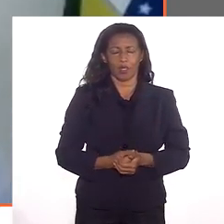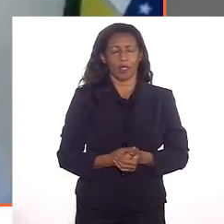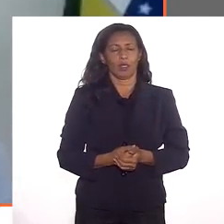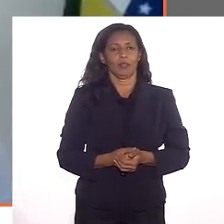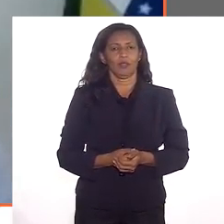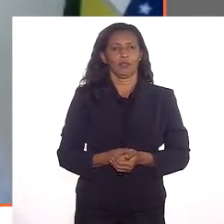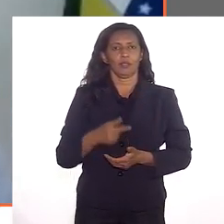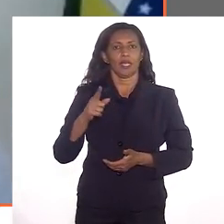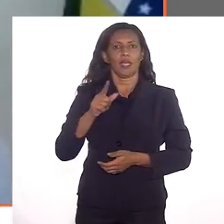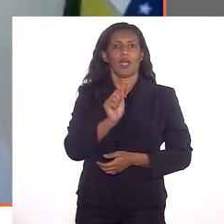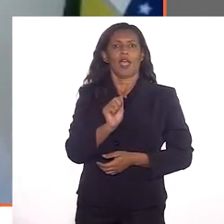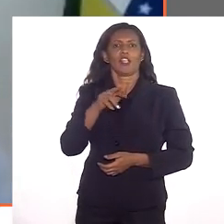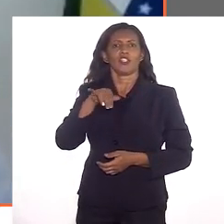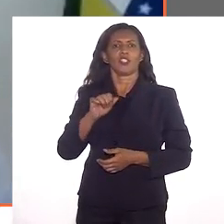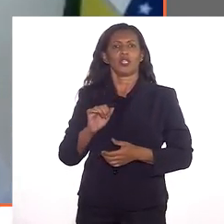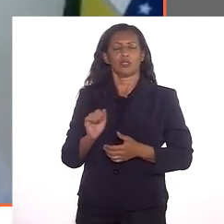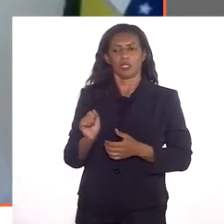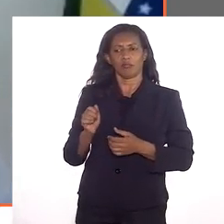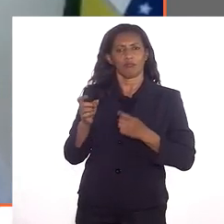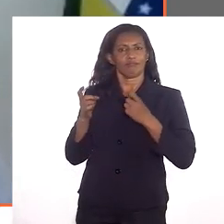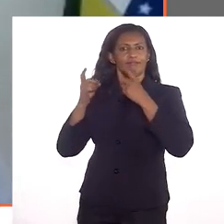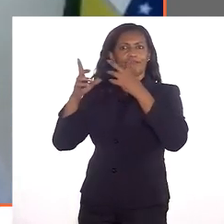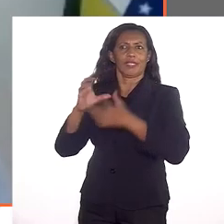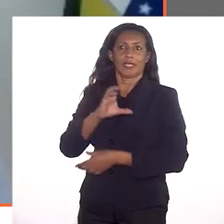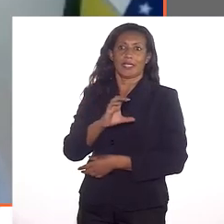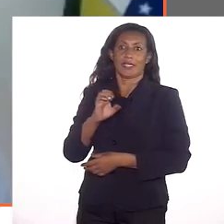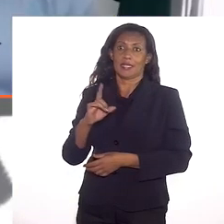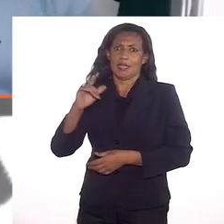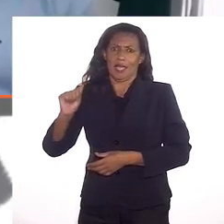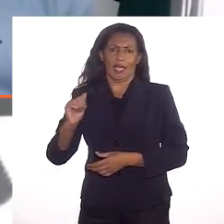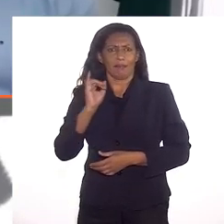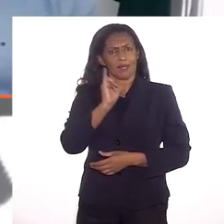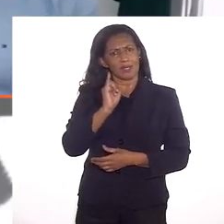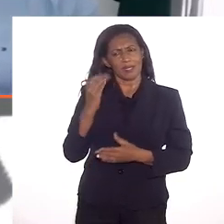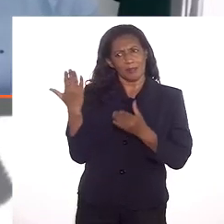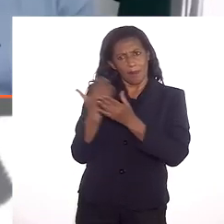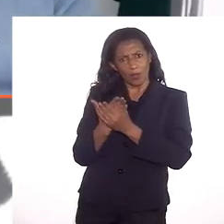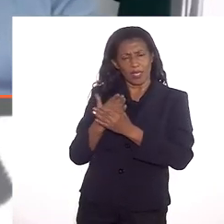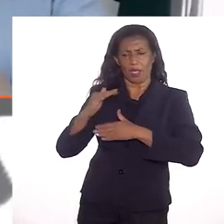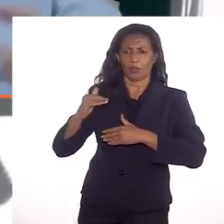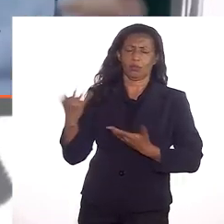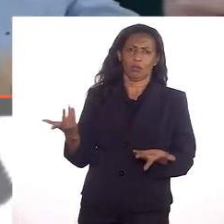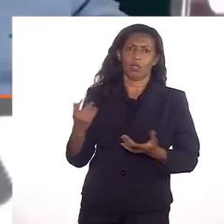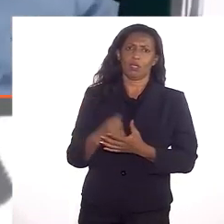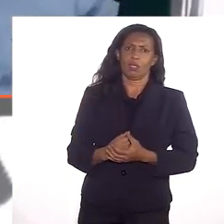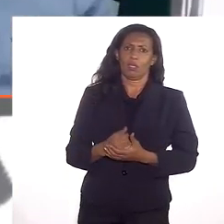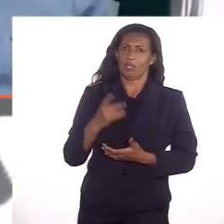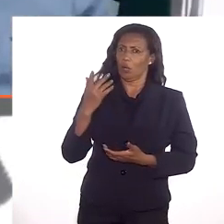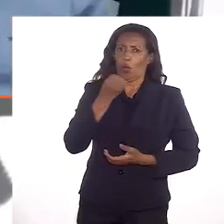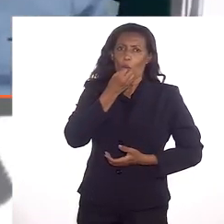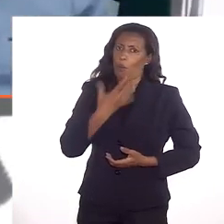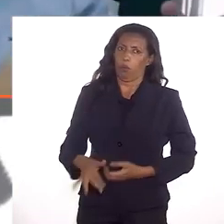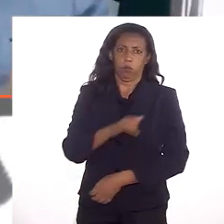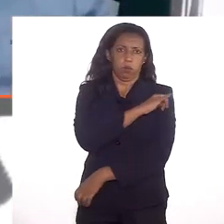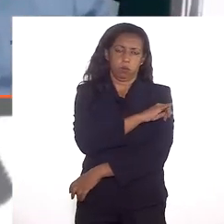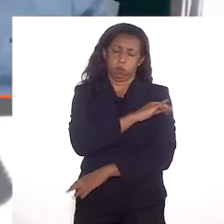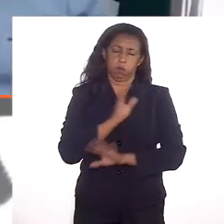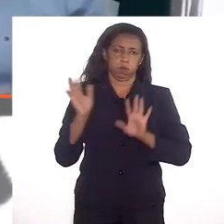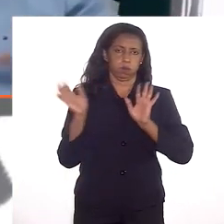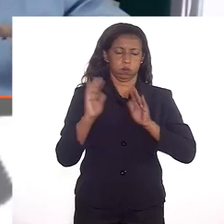oponho a ela, como você sabe, que é a agenda de privatização da SEDAE. Mas se esse processo, que eu acho que é nocivo para o Rio de Janeiro,